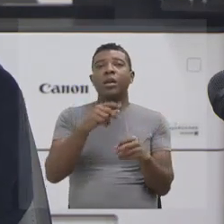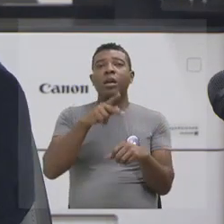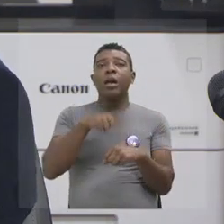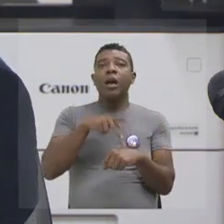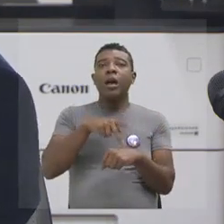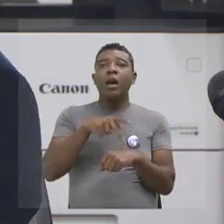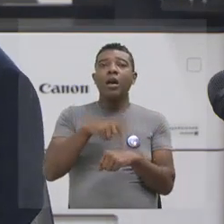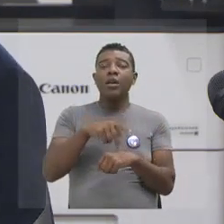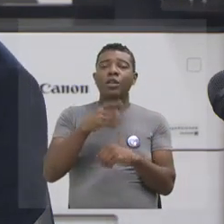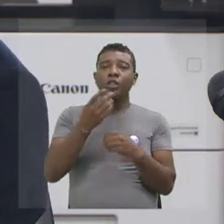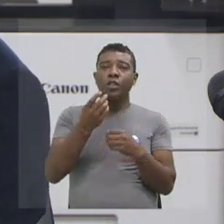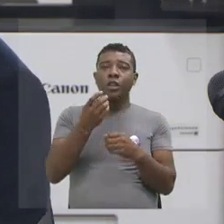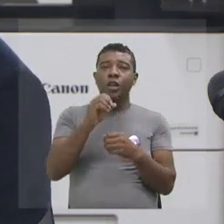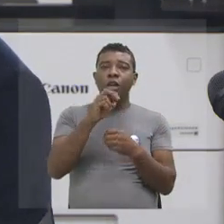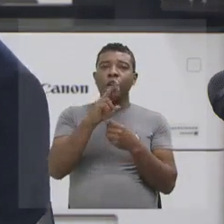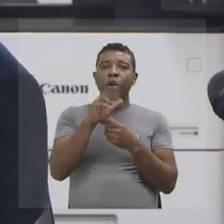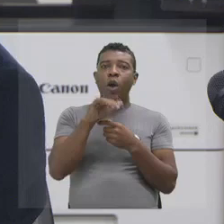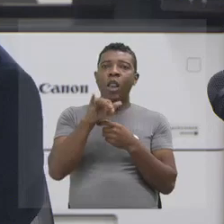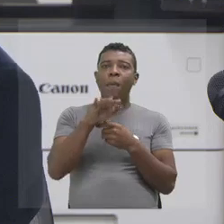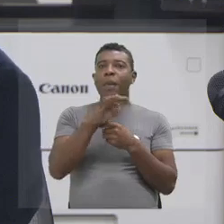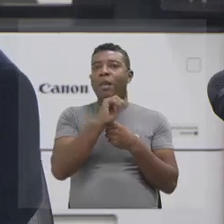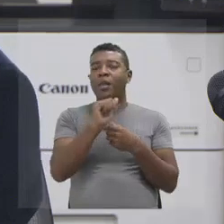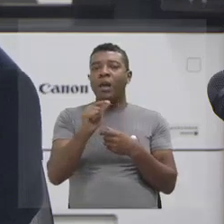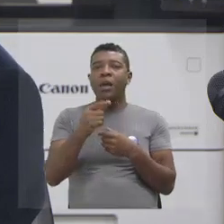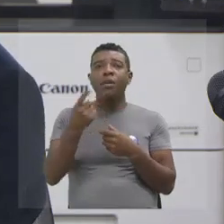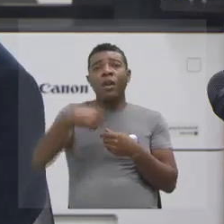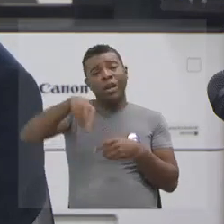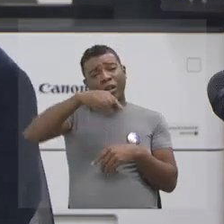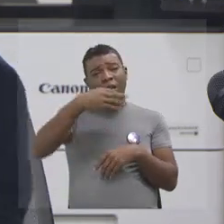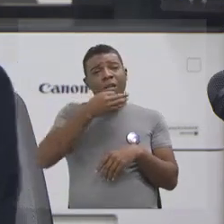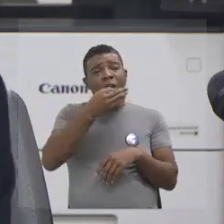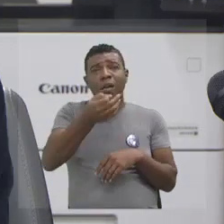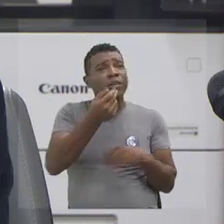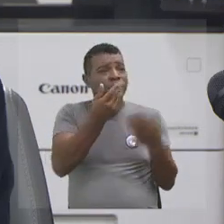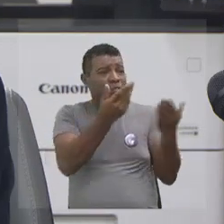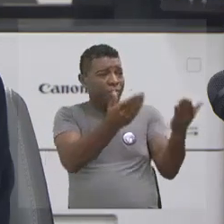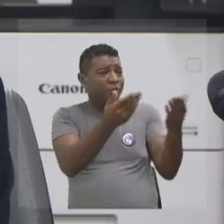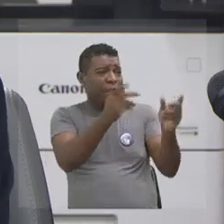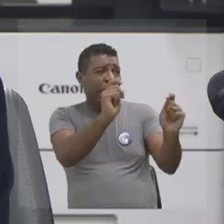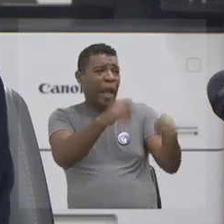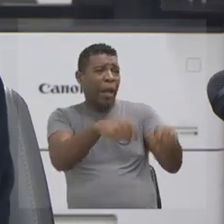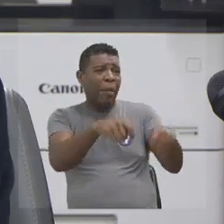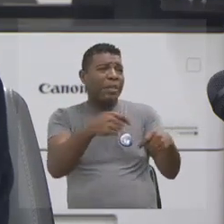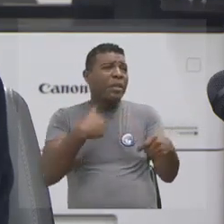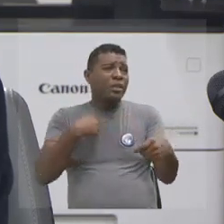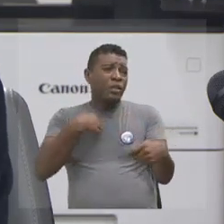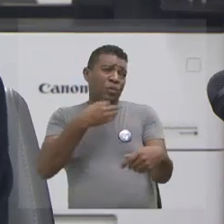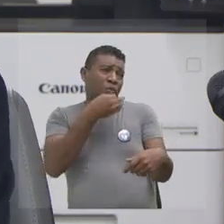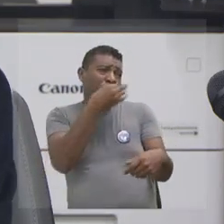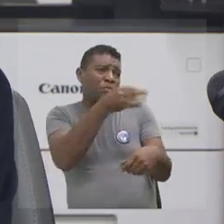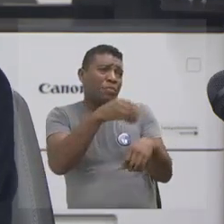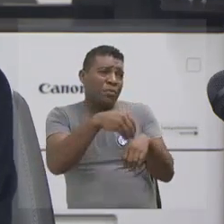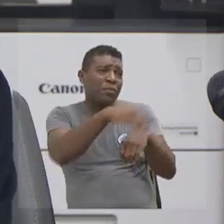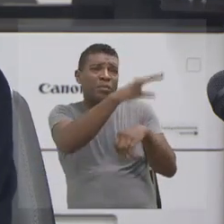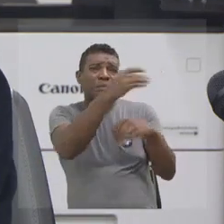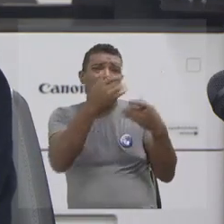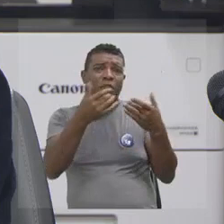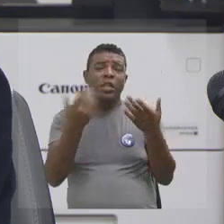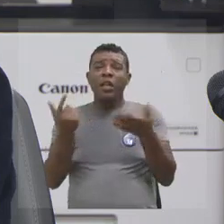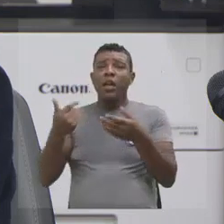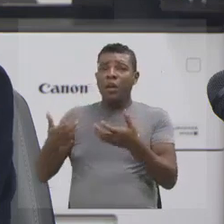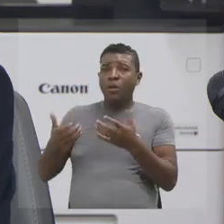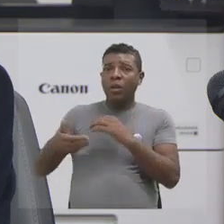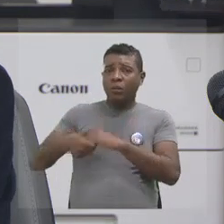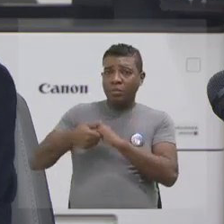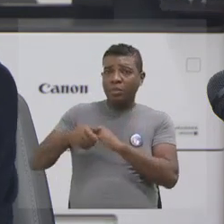nem necessaria das gente sugerir porque a capacidade da senhora e de toda a equipe que eu quero também saudar o Rodrigo Franco sobre Secretário